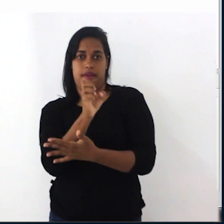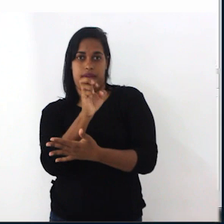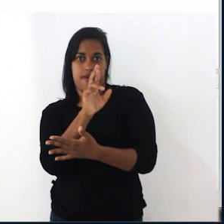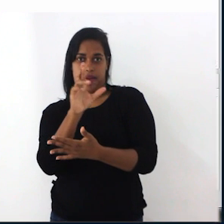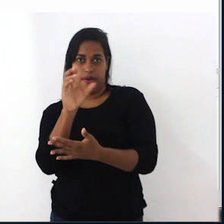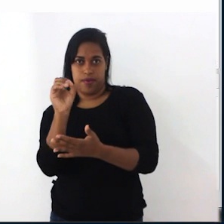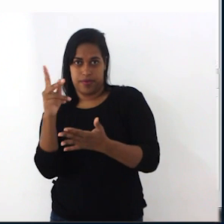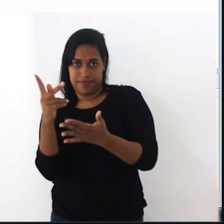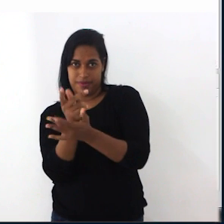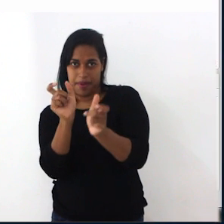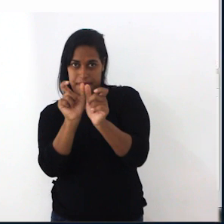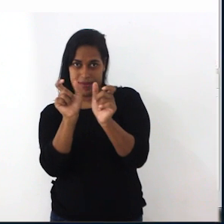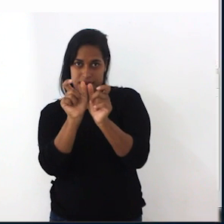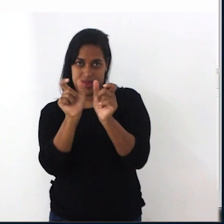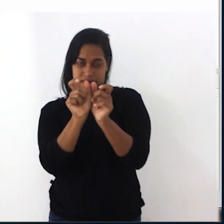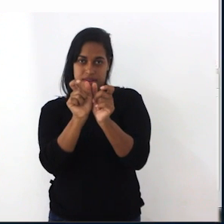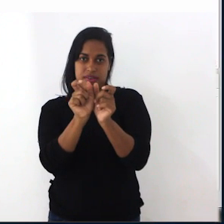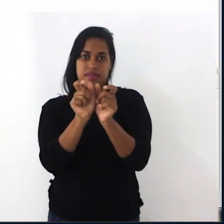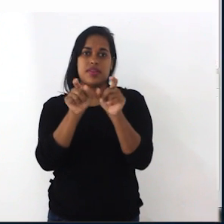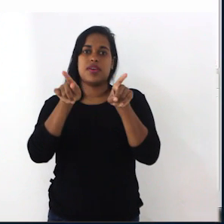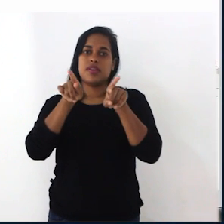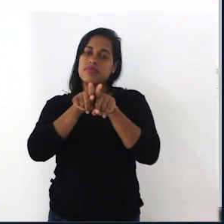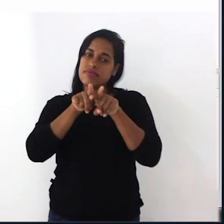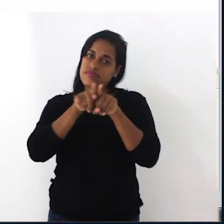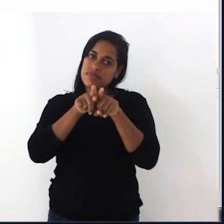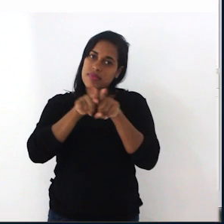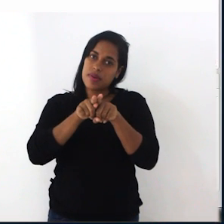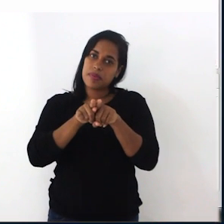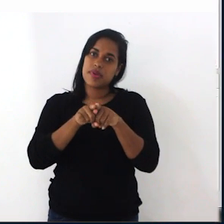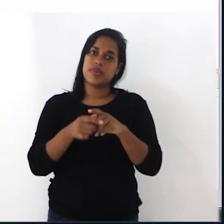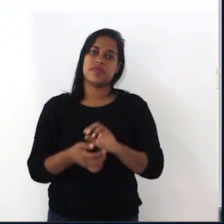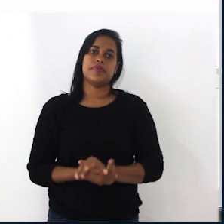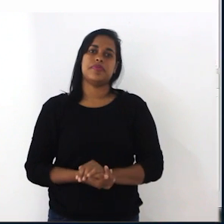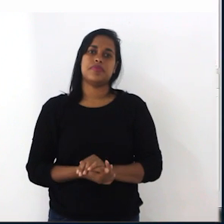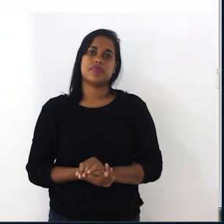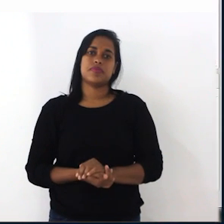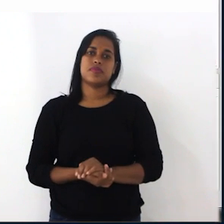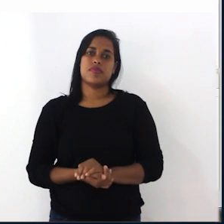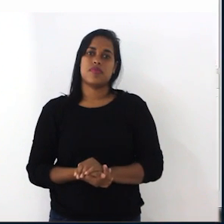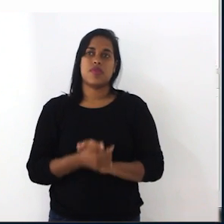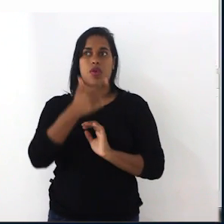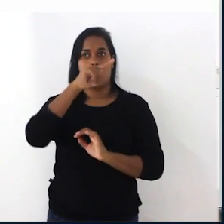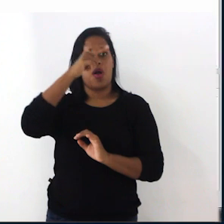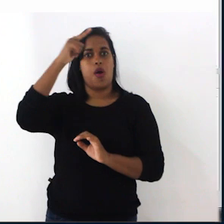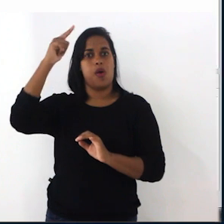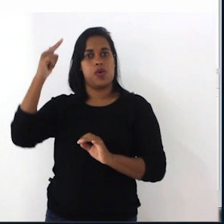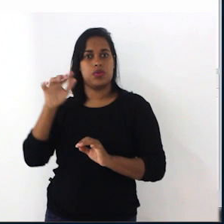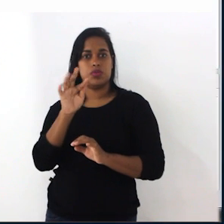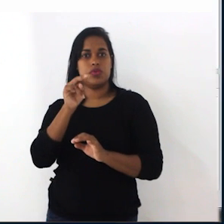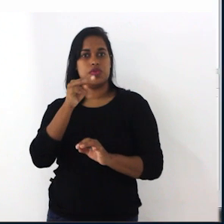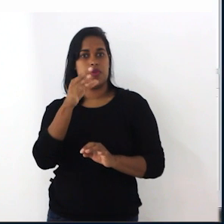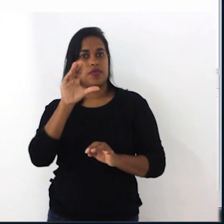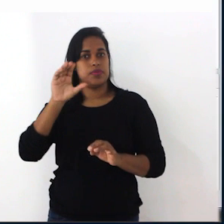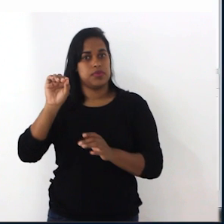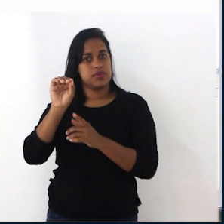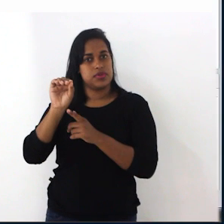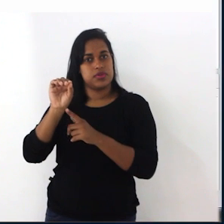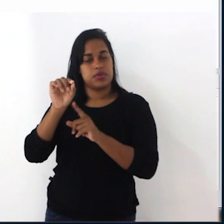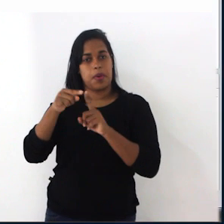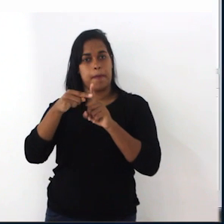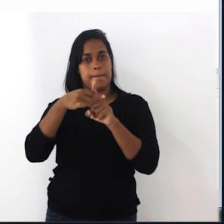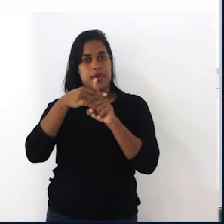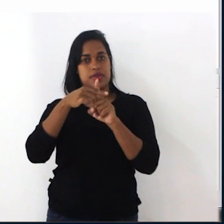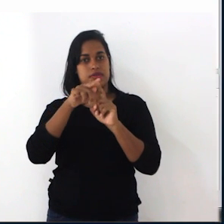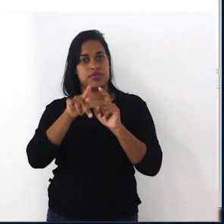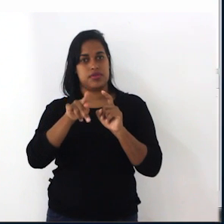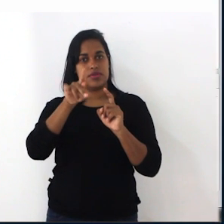e concatenar com o resultado de uma outra função, que é a MySQLi